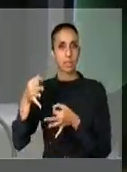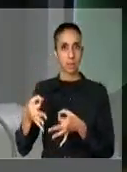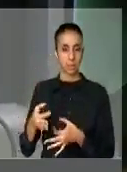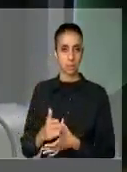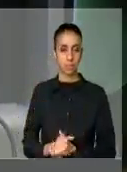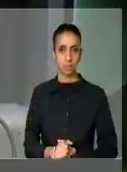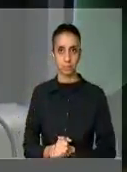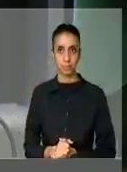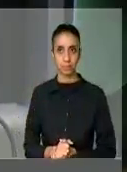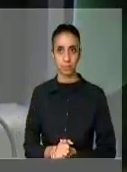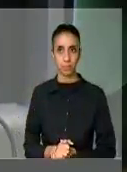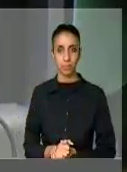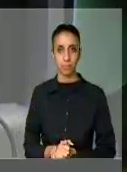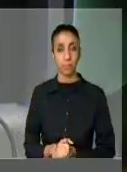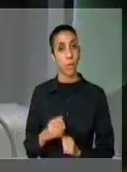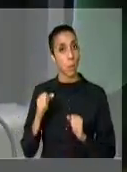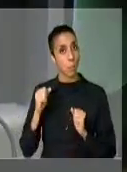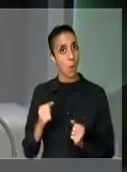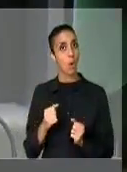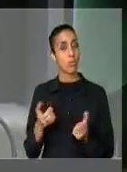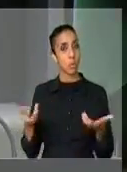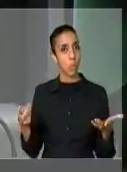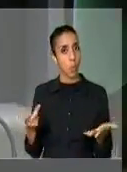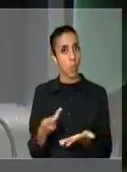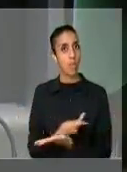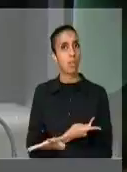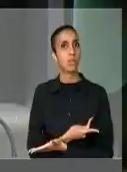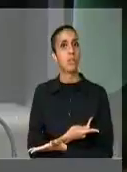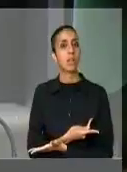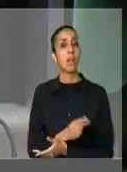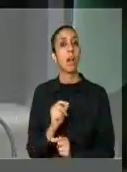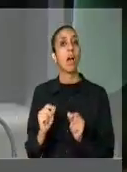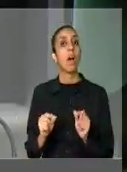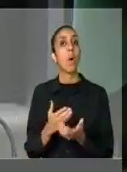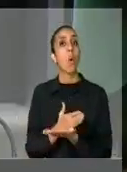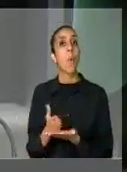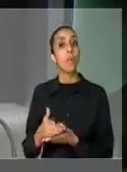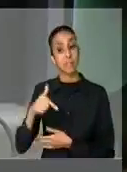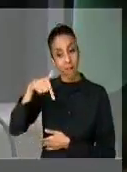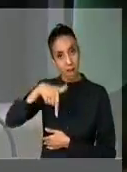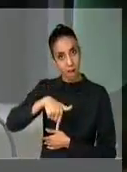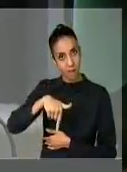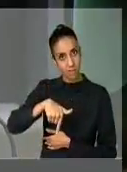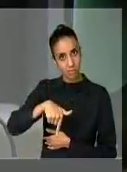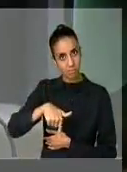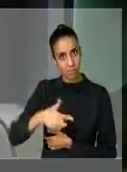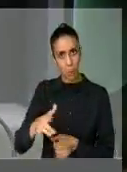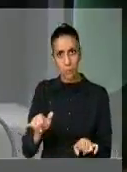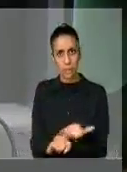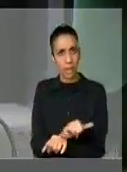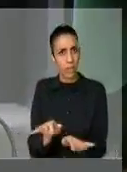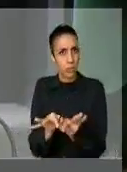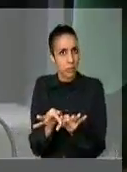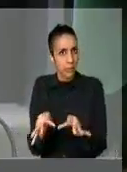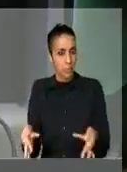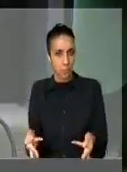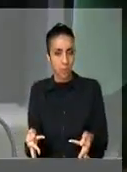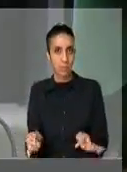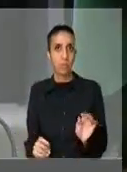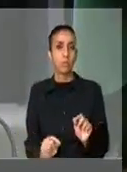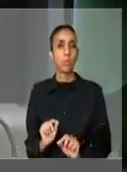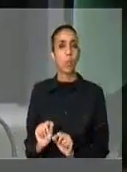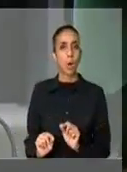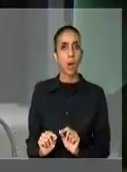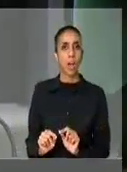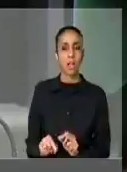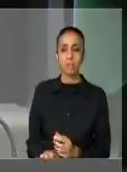isso pode começar a acontecer a partir daqui, com medidas simples que tocam o seu coração